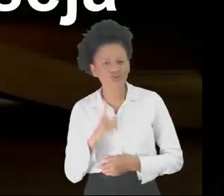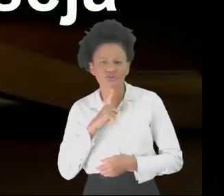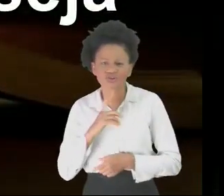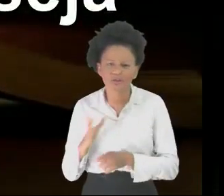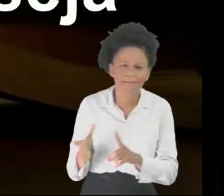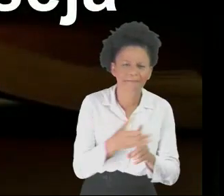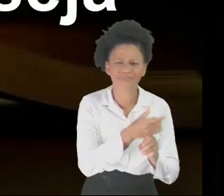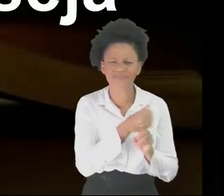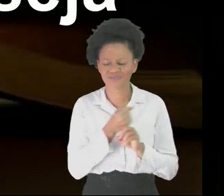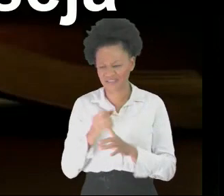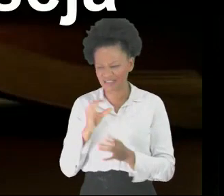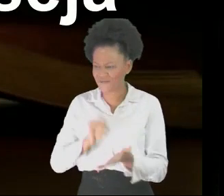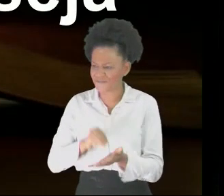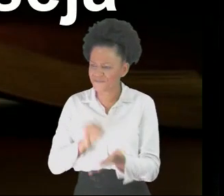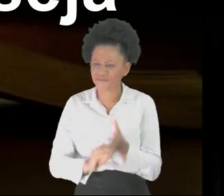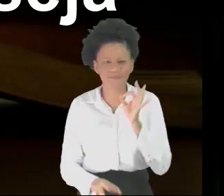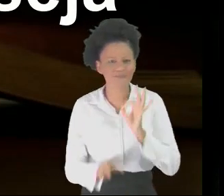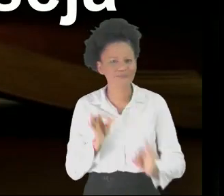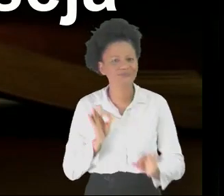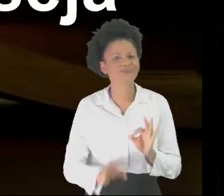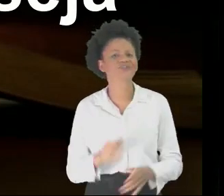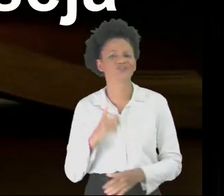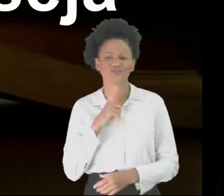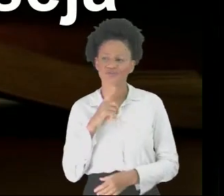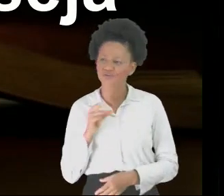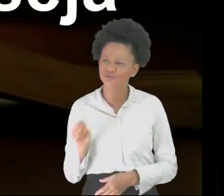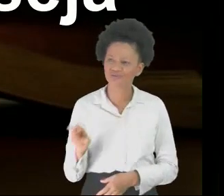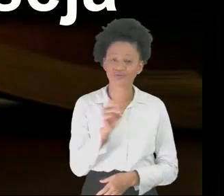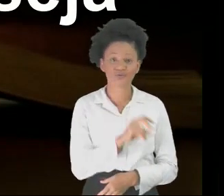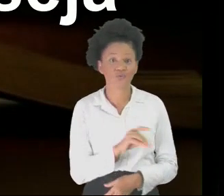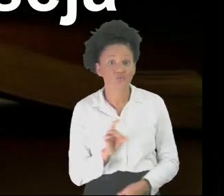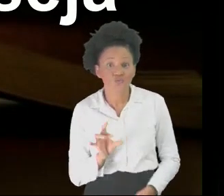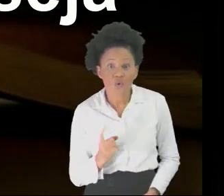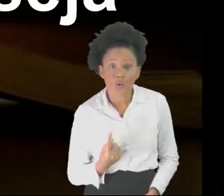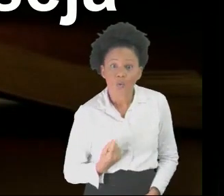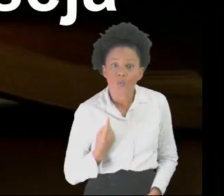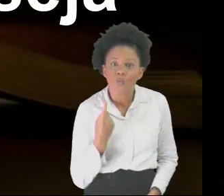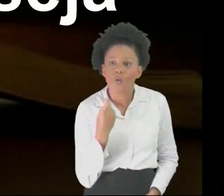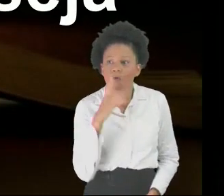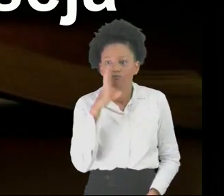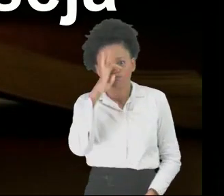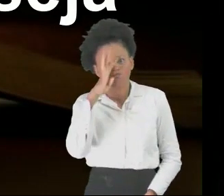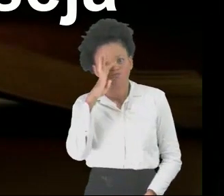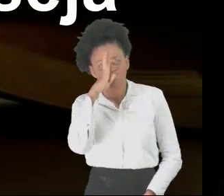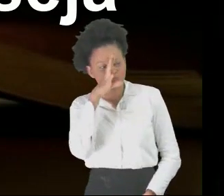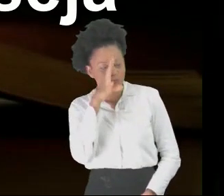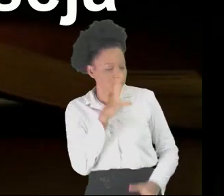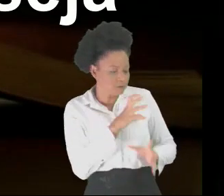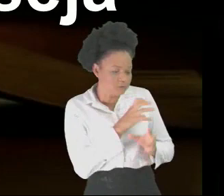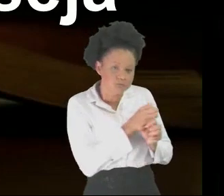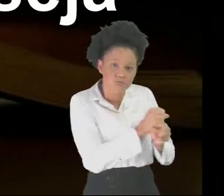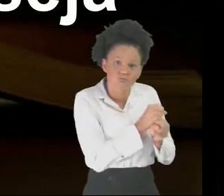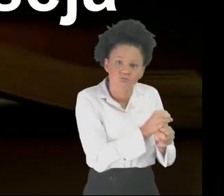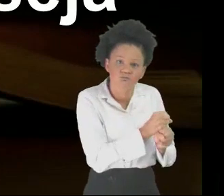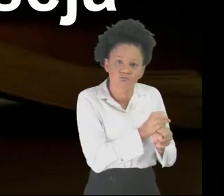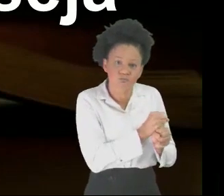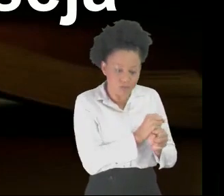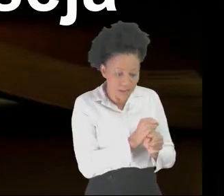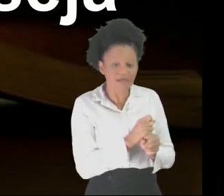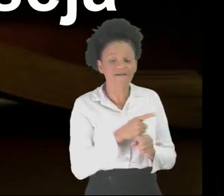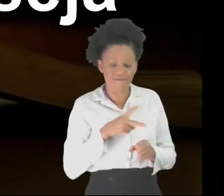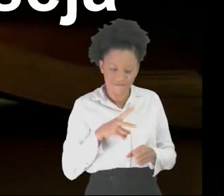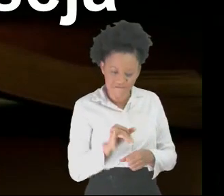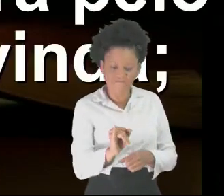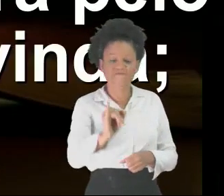da injustiça opera. Somente há um que agora resiste, até que do meio